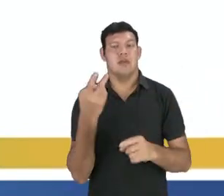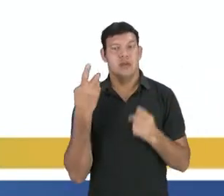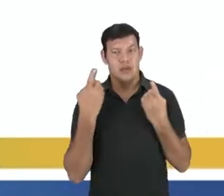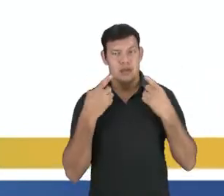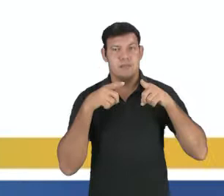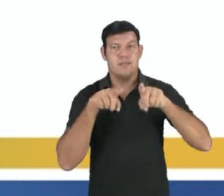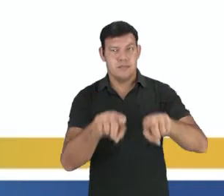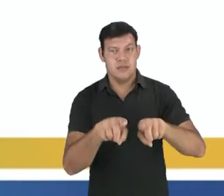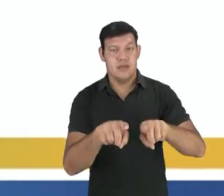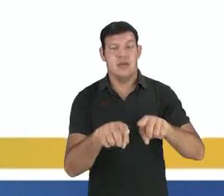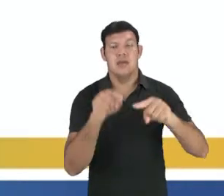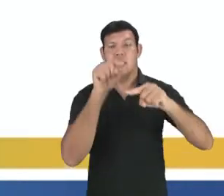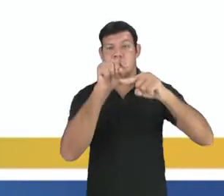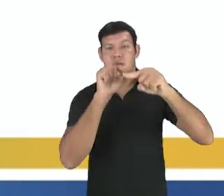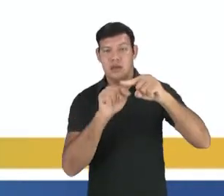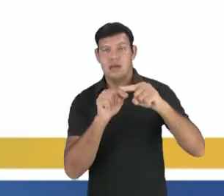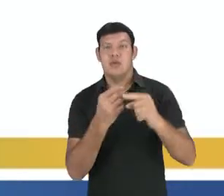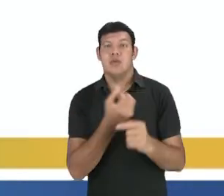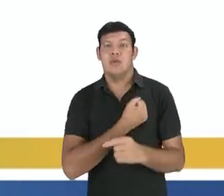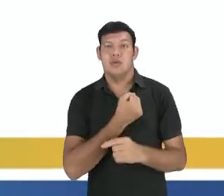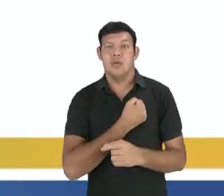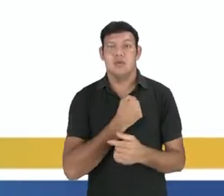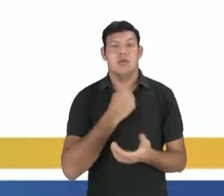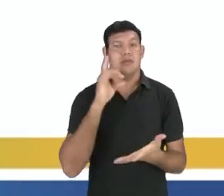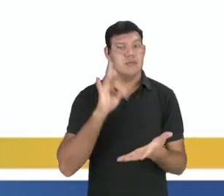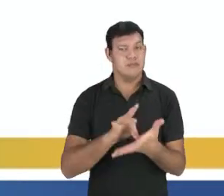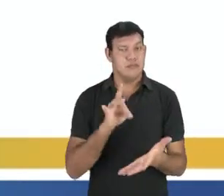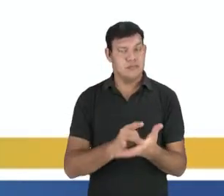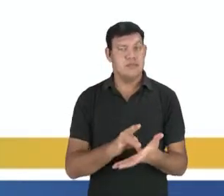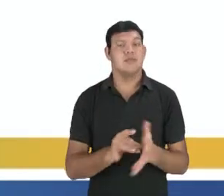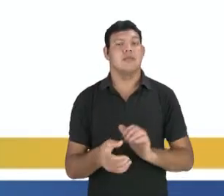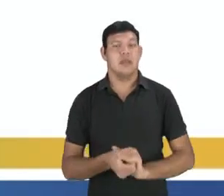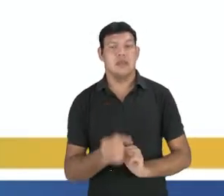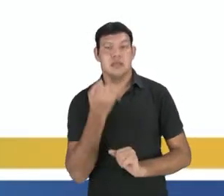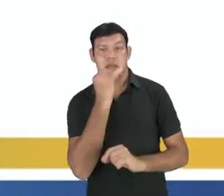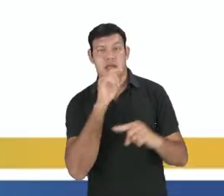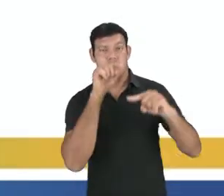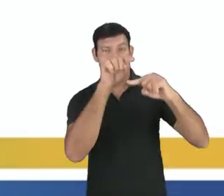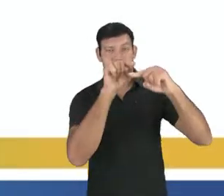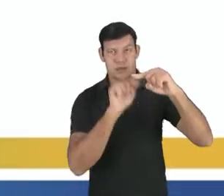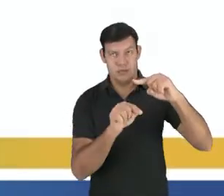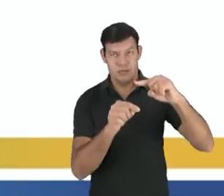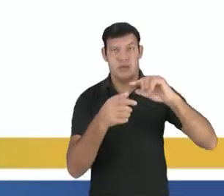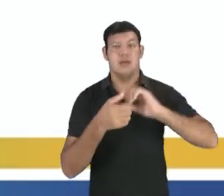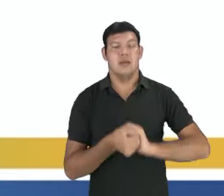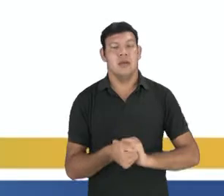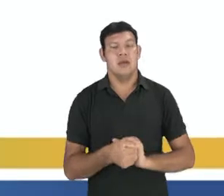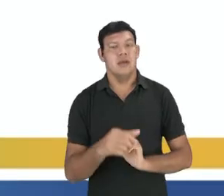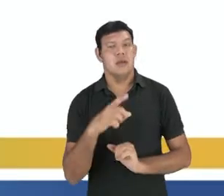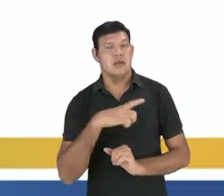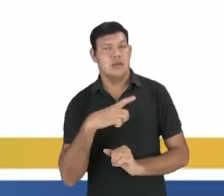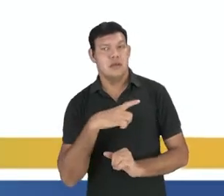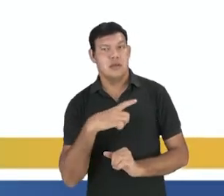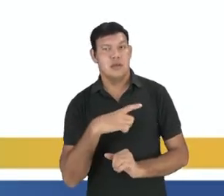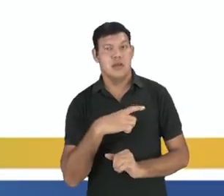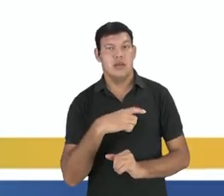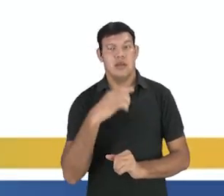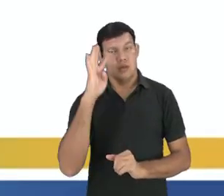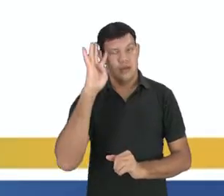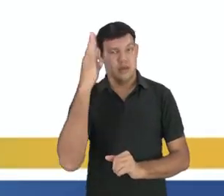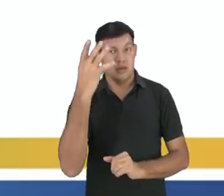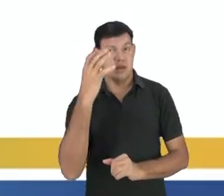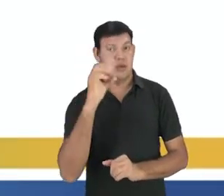Os divisores de um número inteiro são os números que, quando divididos por esse número inteiro, deixam resto zero, ou